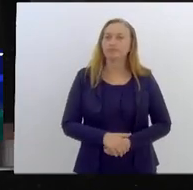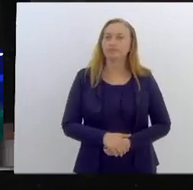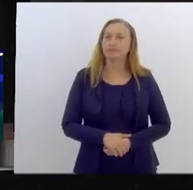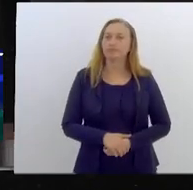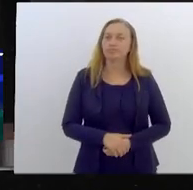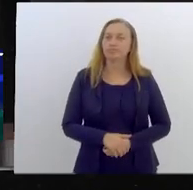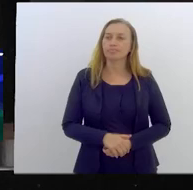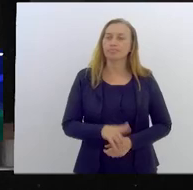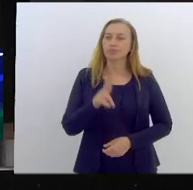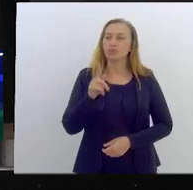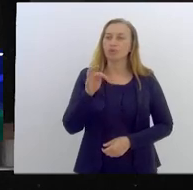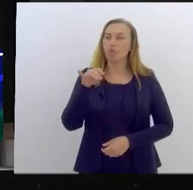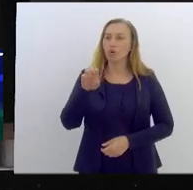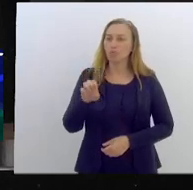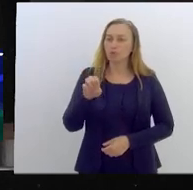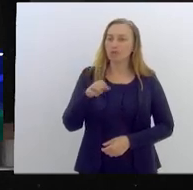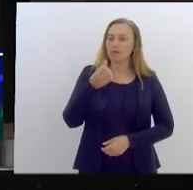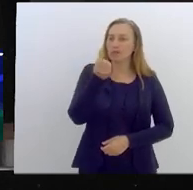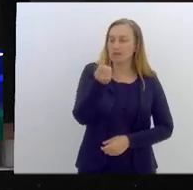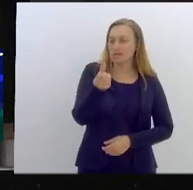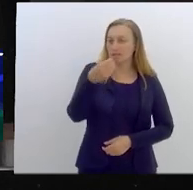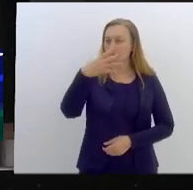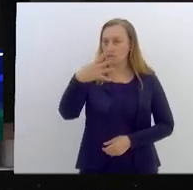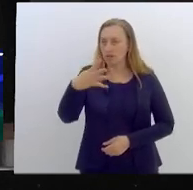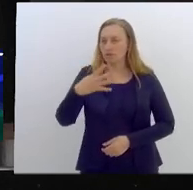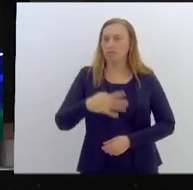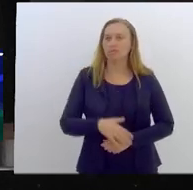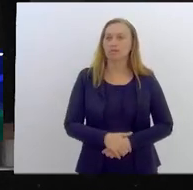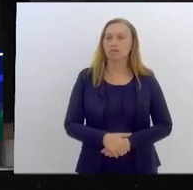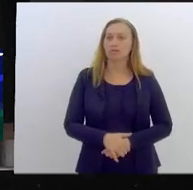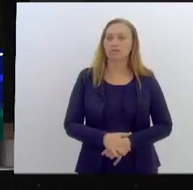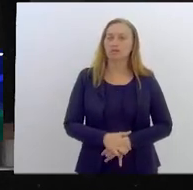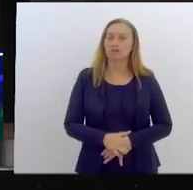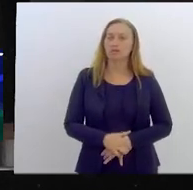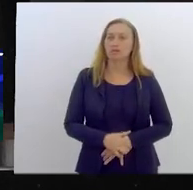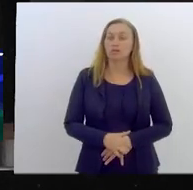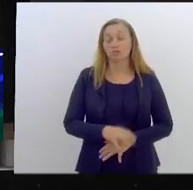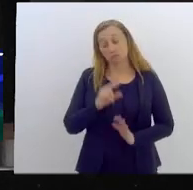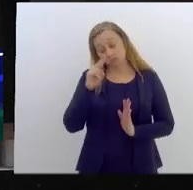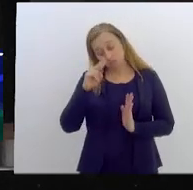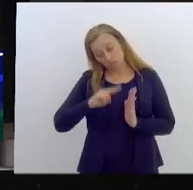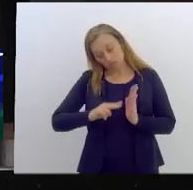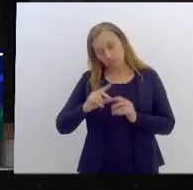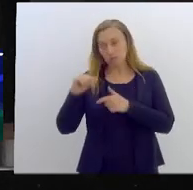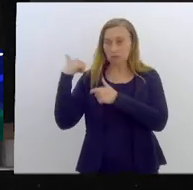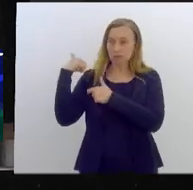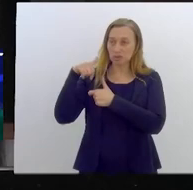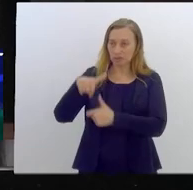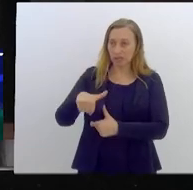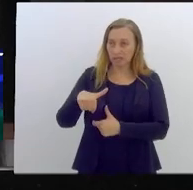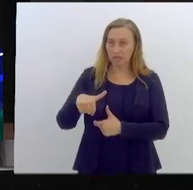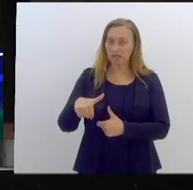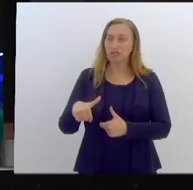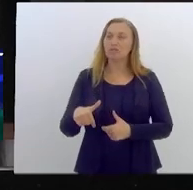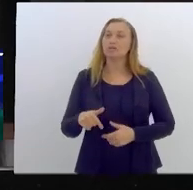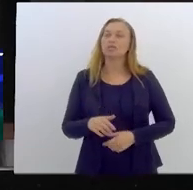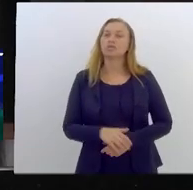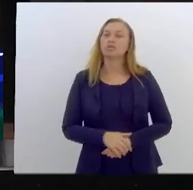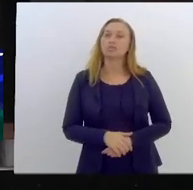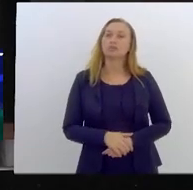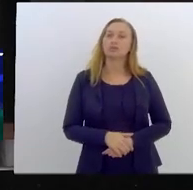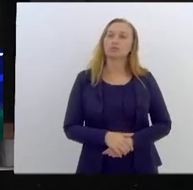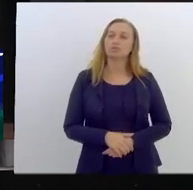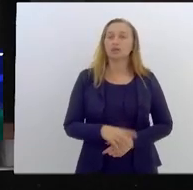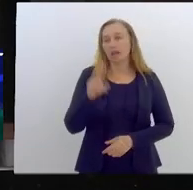depois do golpe de 64. Quando eu li aqui tradição, família e propriedade, só era